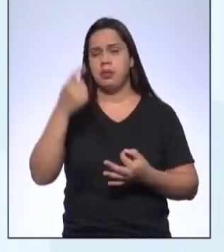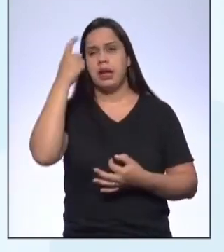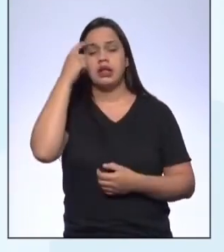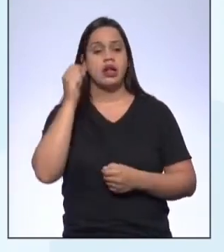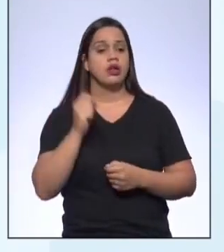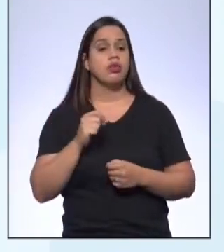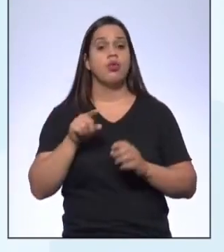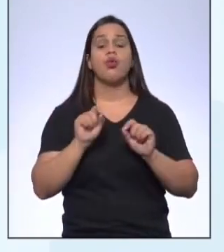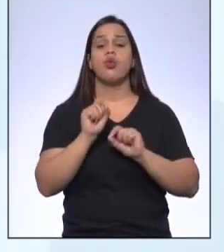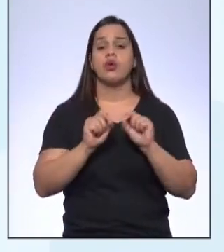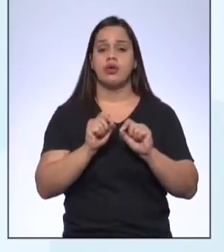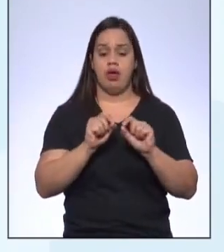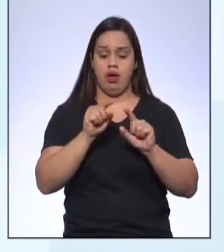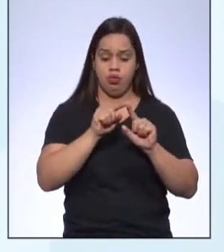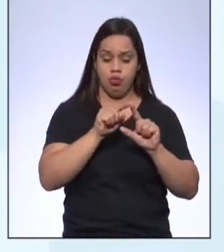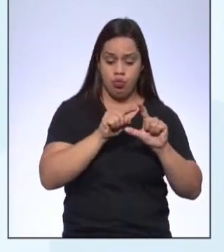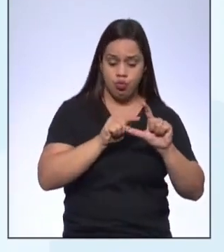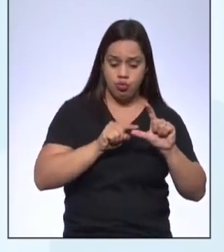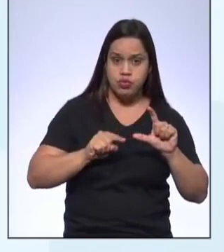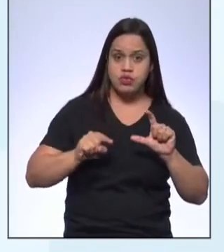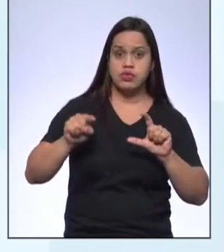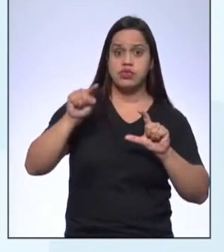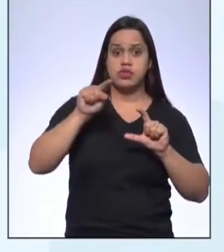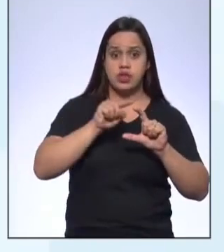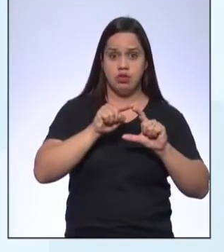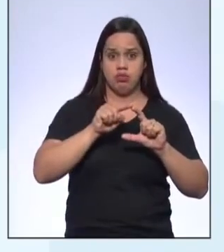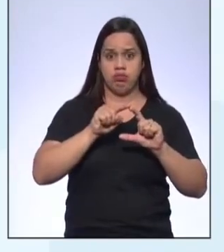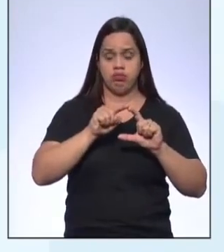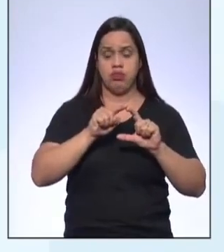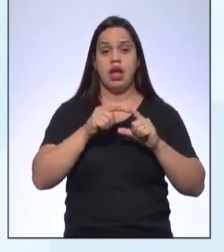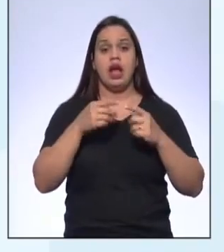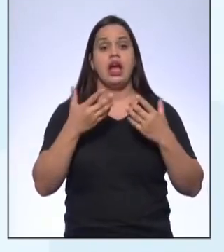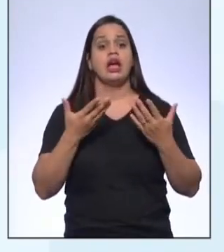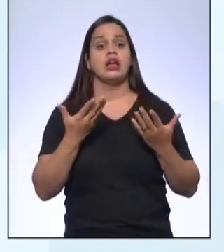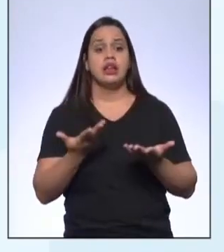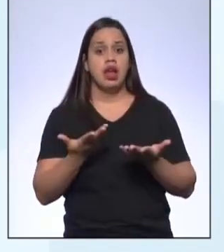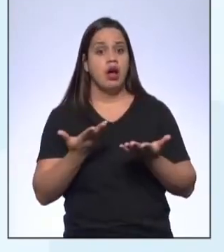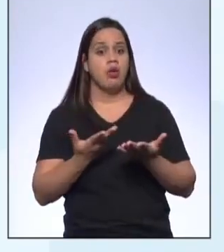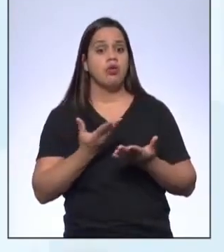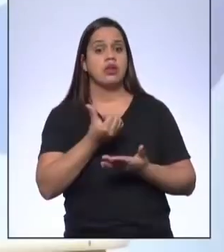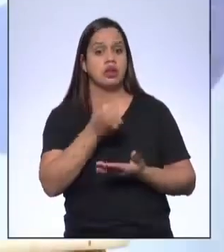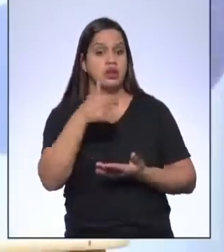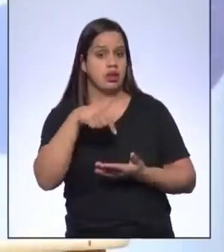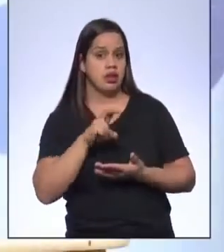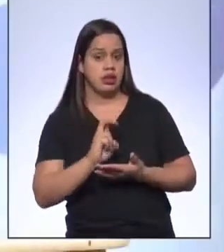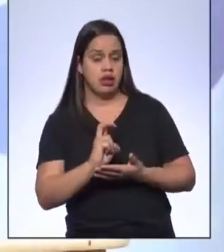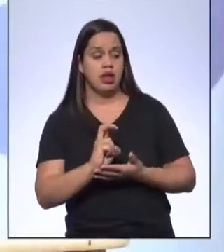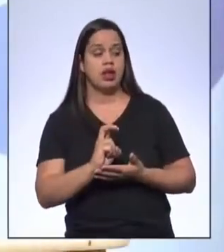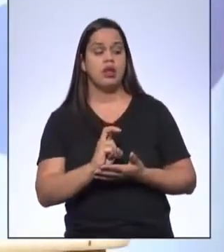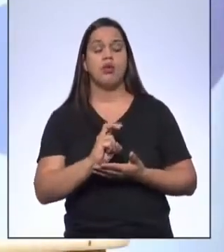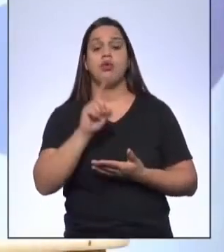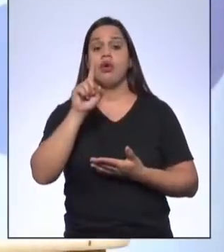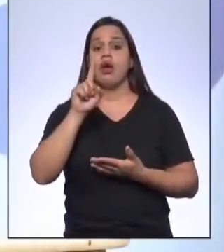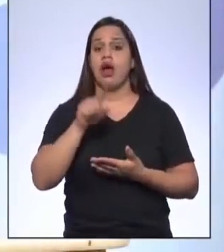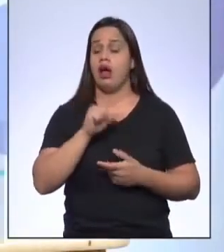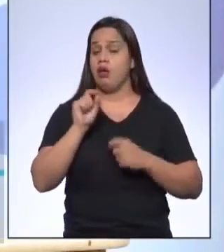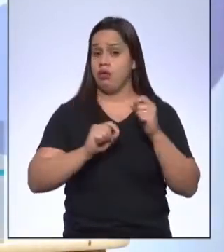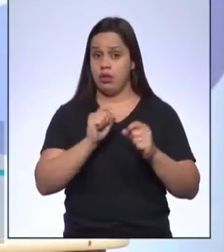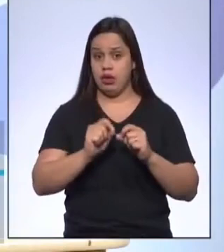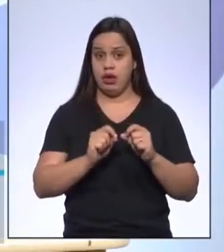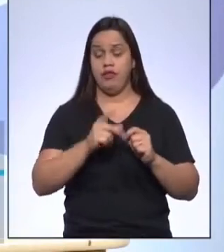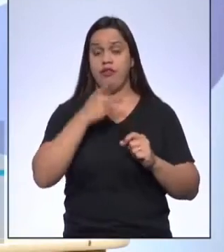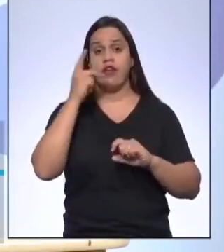né? Exatamente. O 675 ele é válido quando estamos falando da coroa